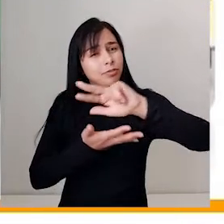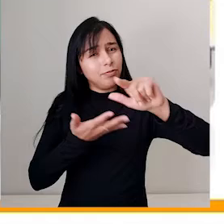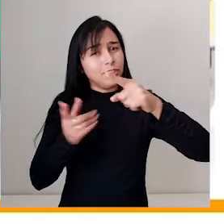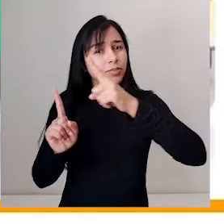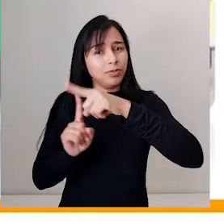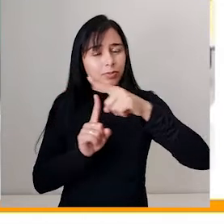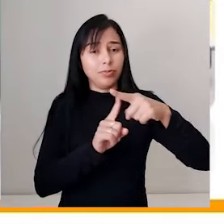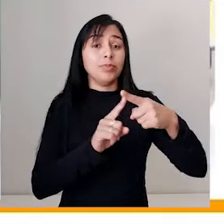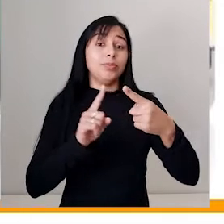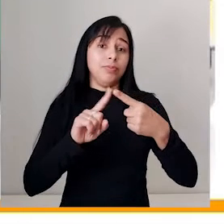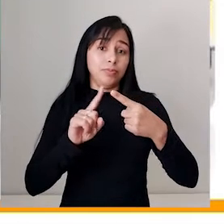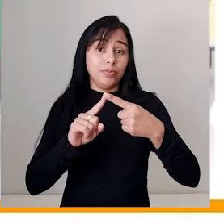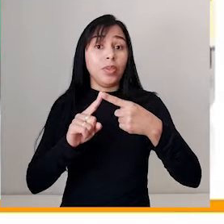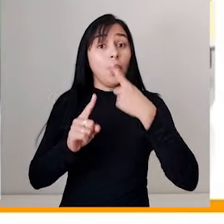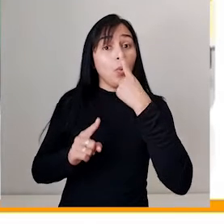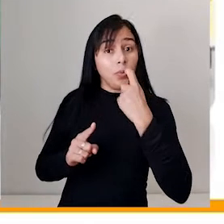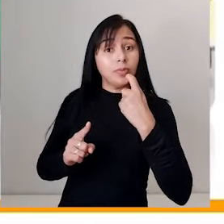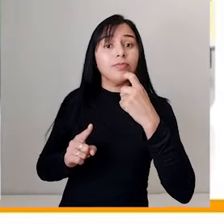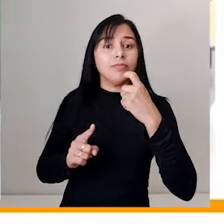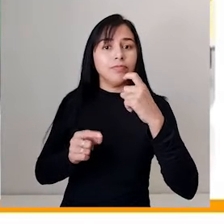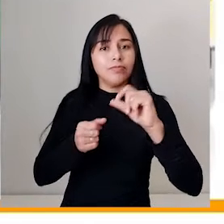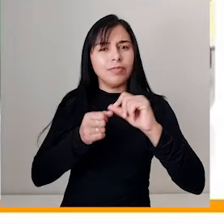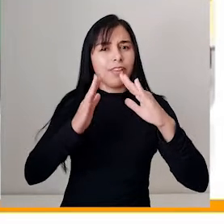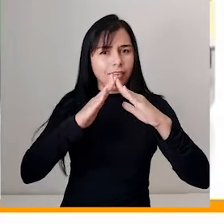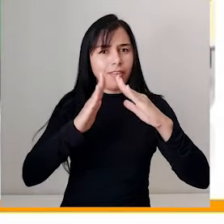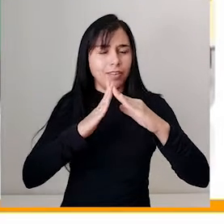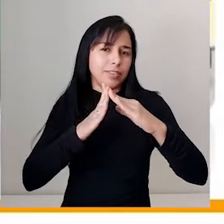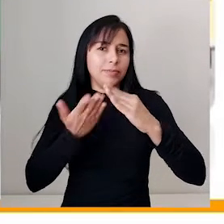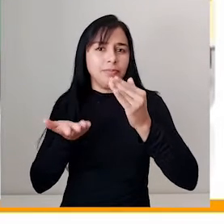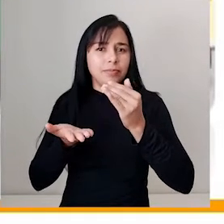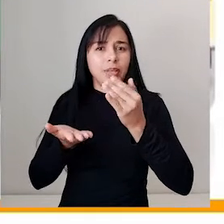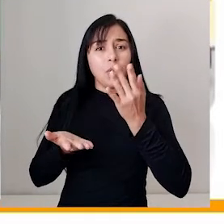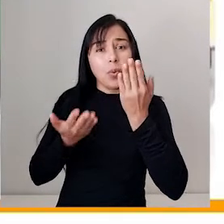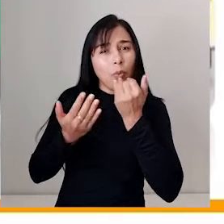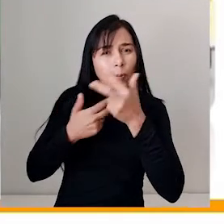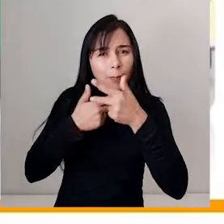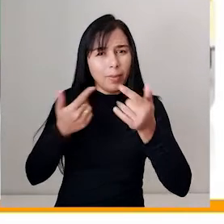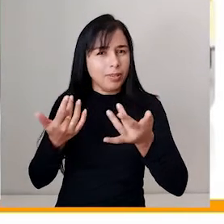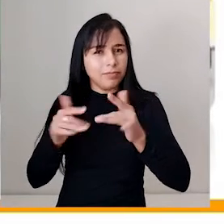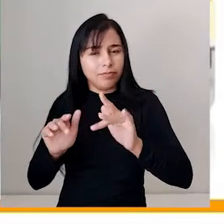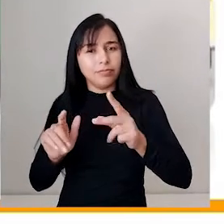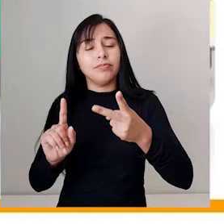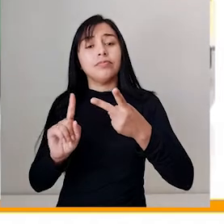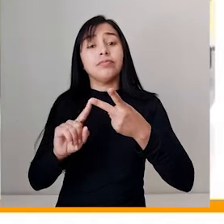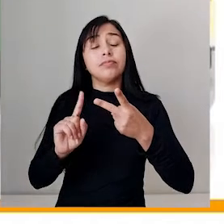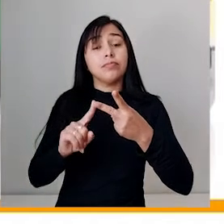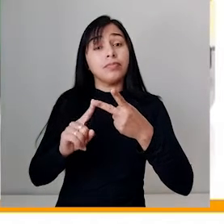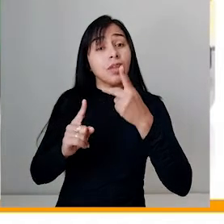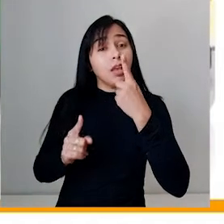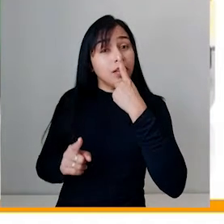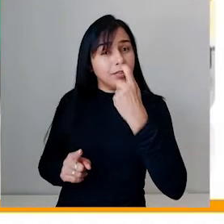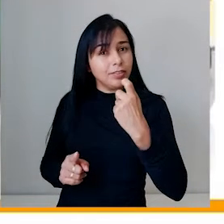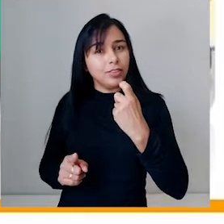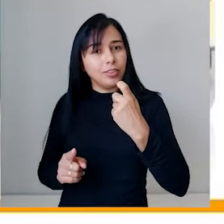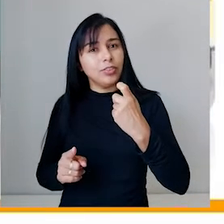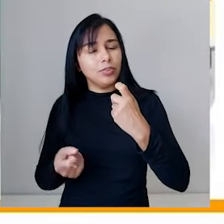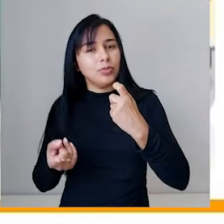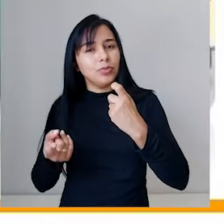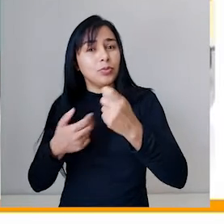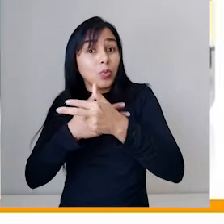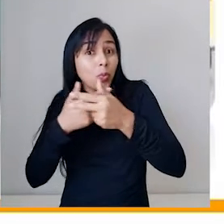doméstico, aquele produzido em casa, são restos de comida, por exemplo. Lixo